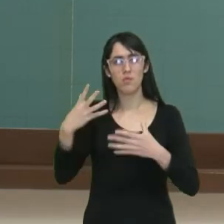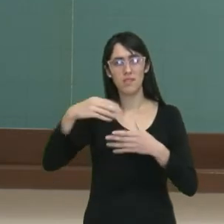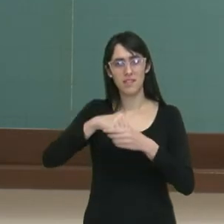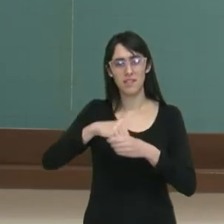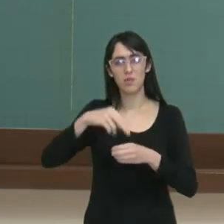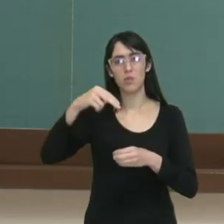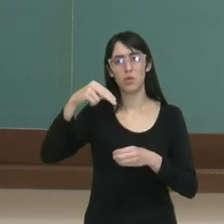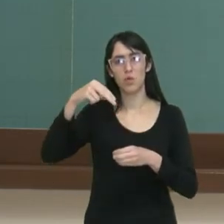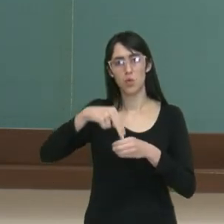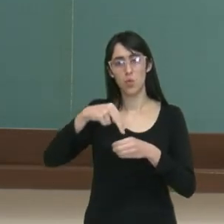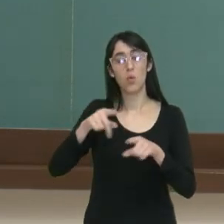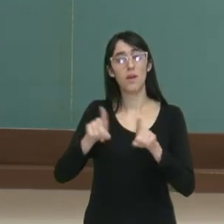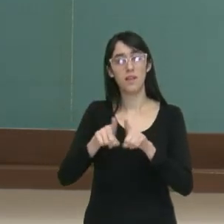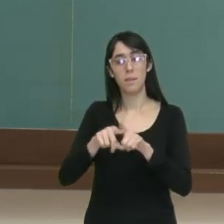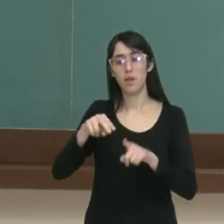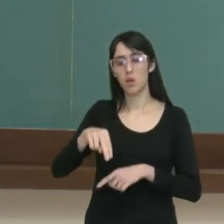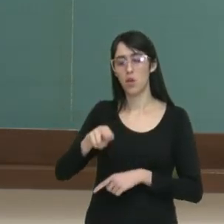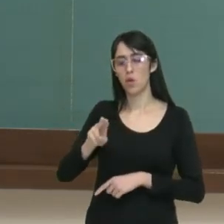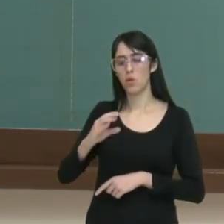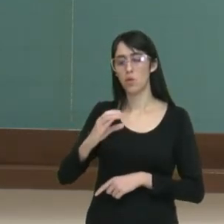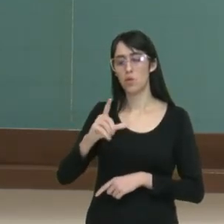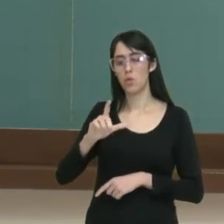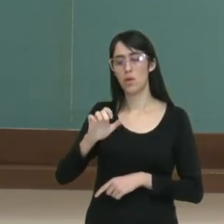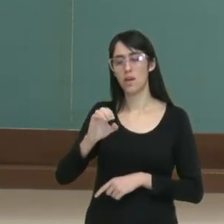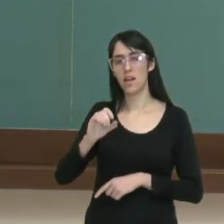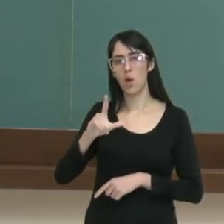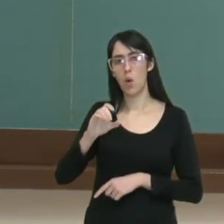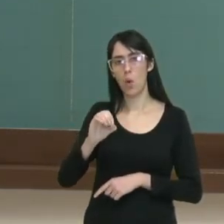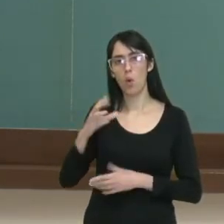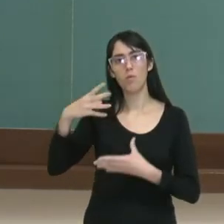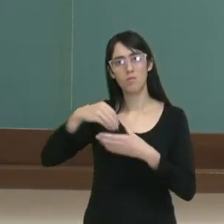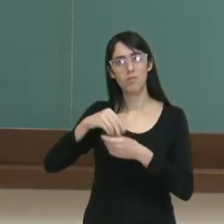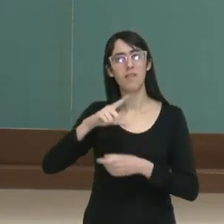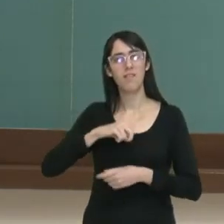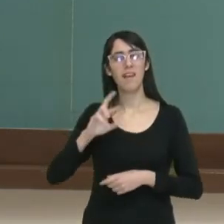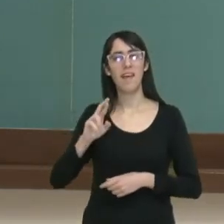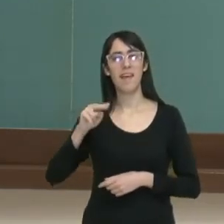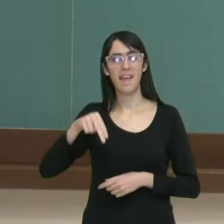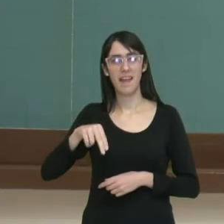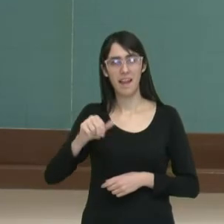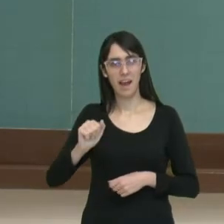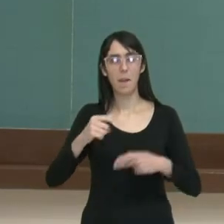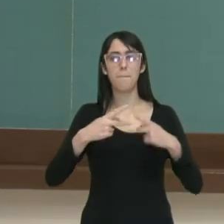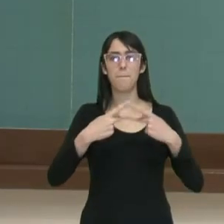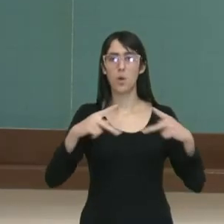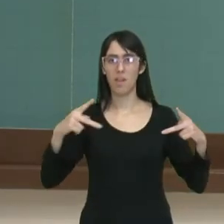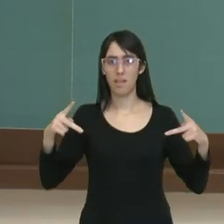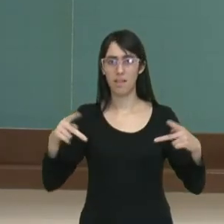o nucleolo, que é agregado, de RNA e proteínas.